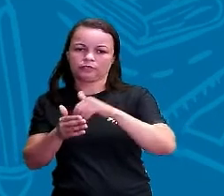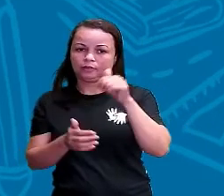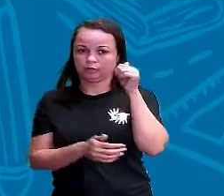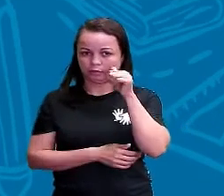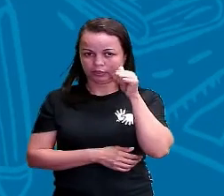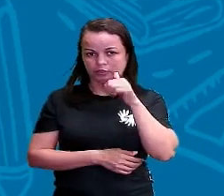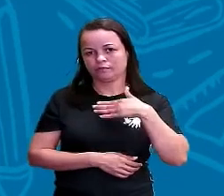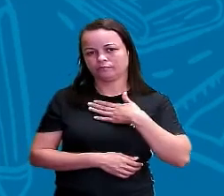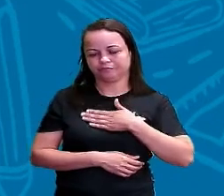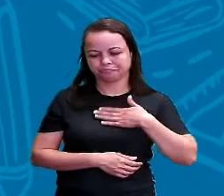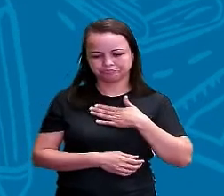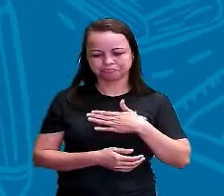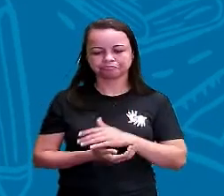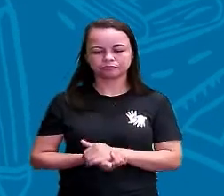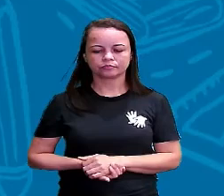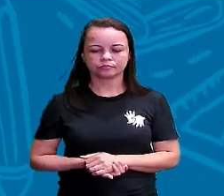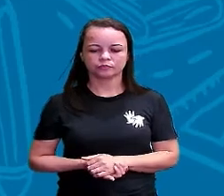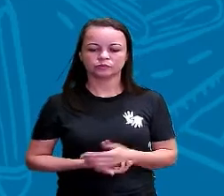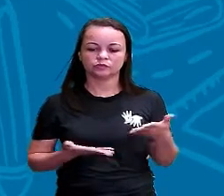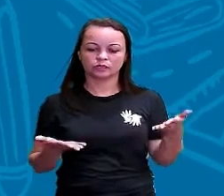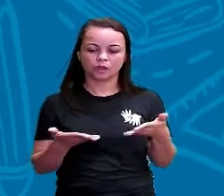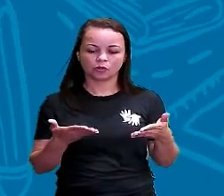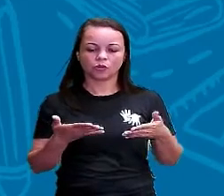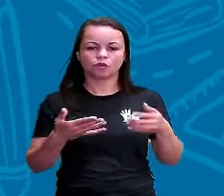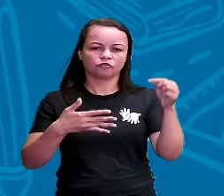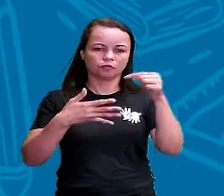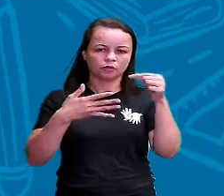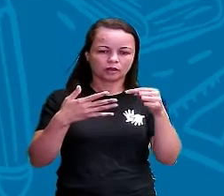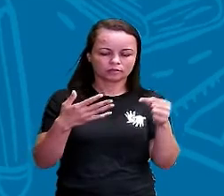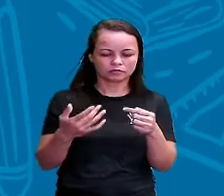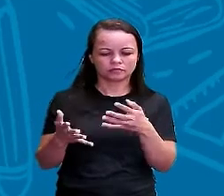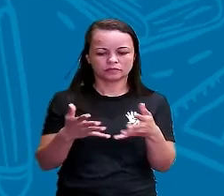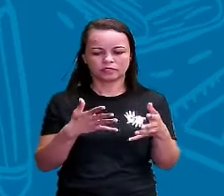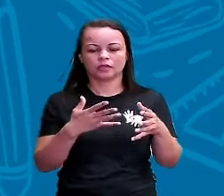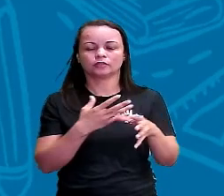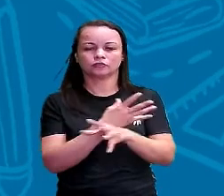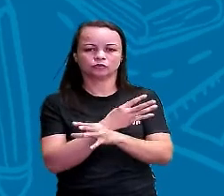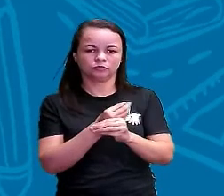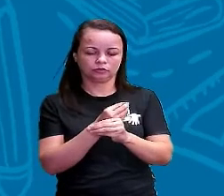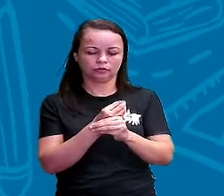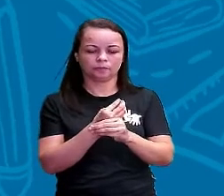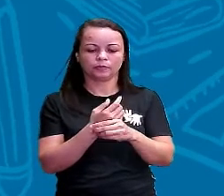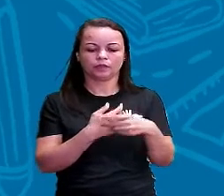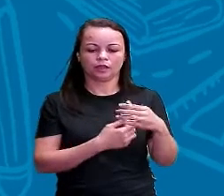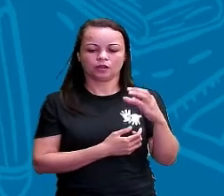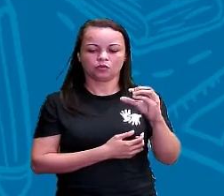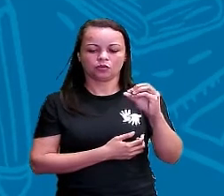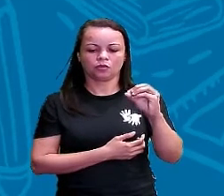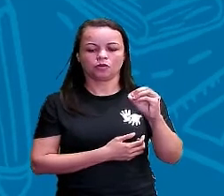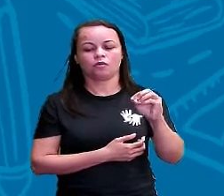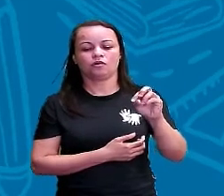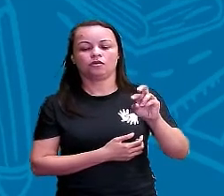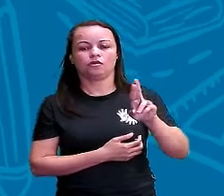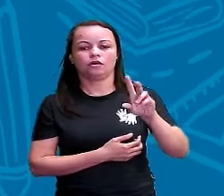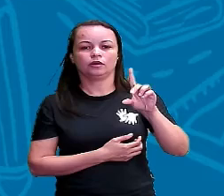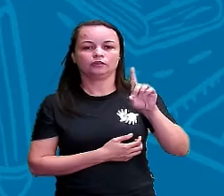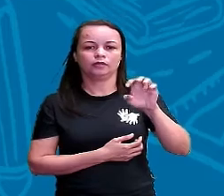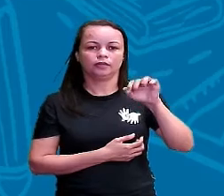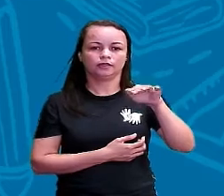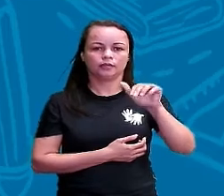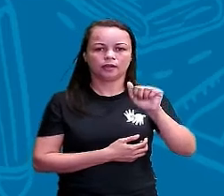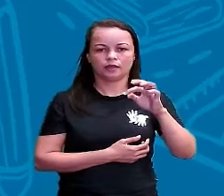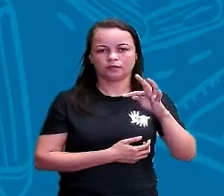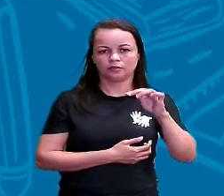Vamos agora classificar aí as conjunções, né? Temos as conjunções coordenativas, que elas são independentes entre